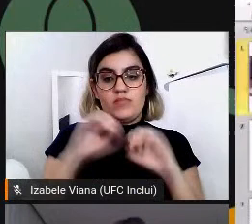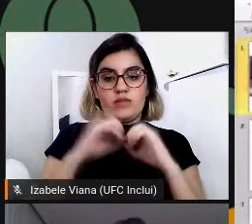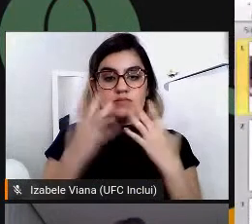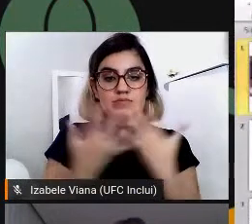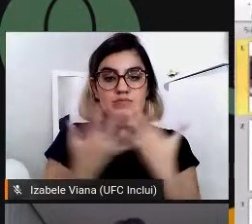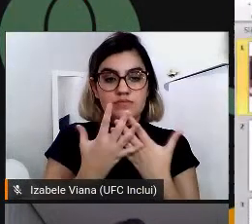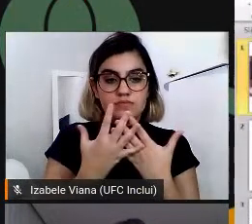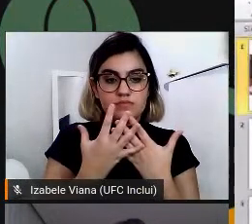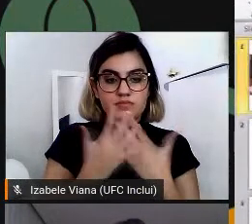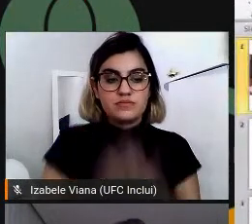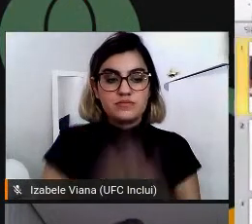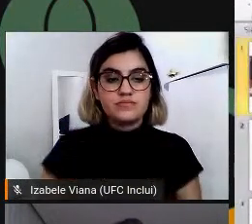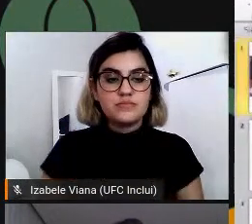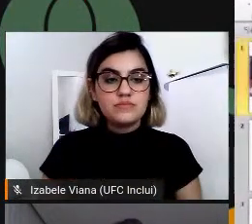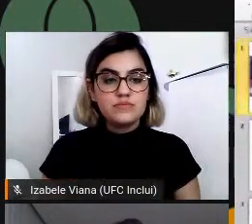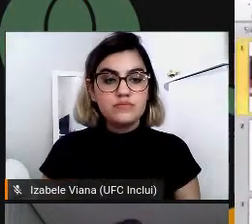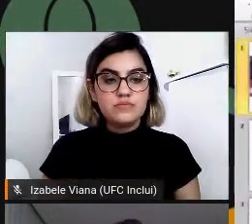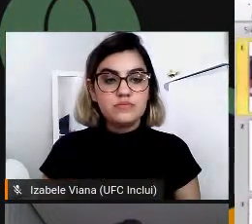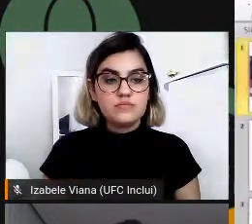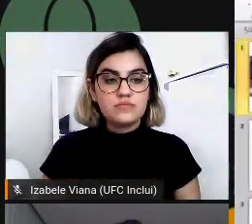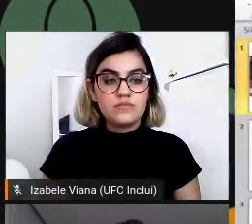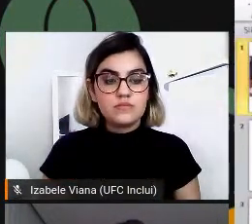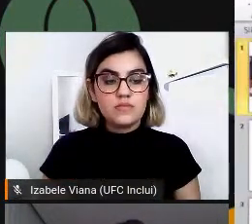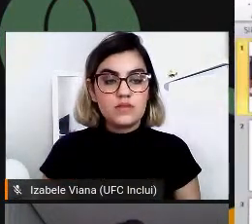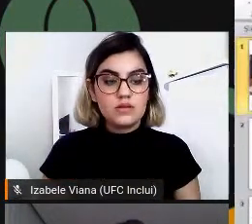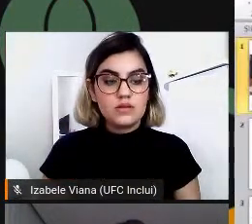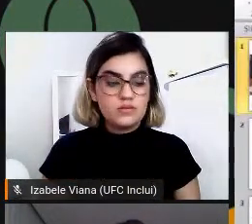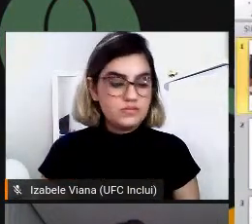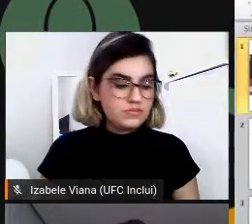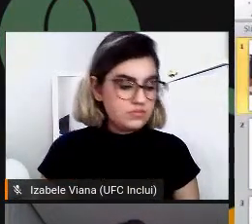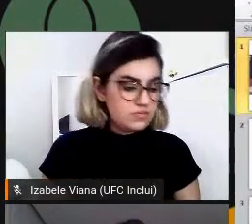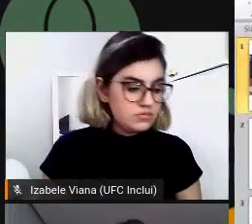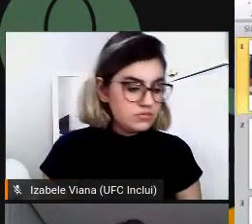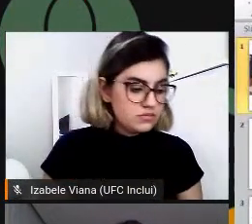se já está aparecendo para vocês, já, né? Deixa eu, então,